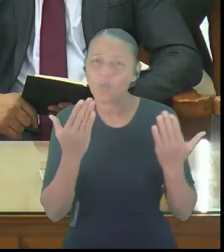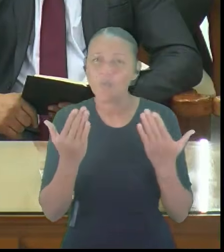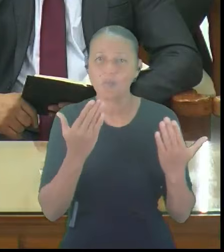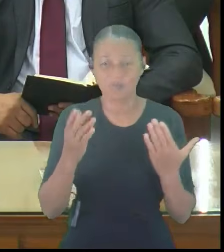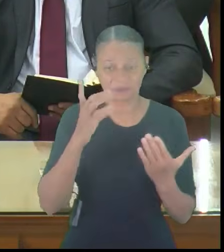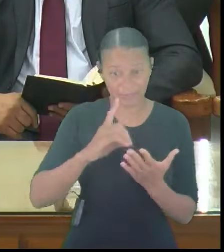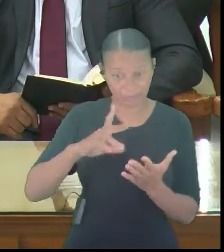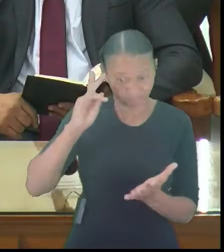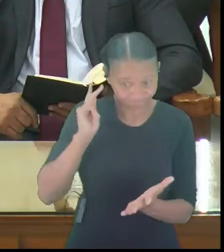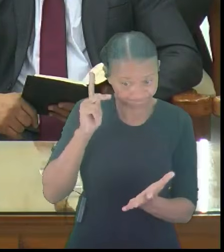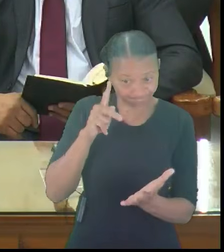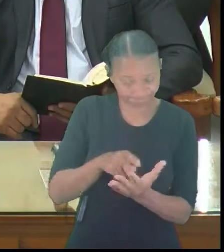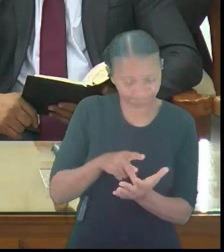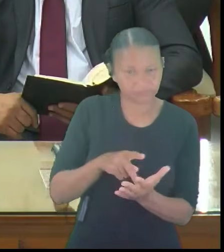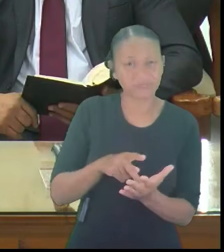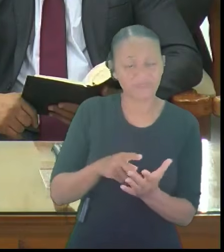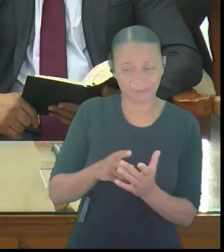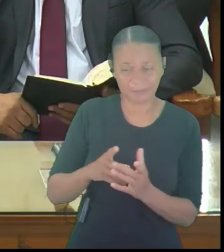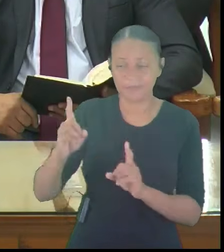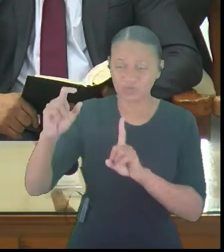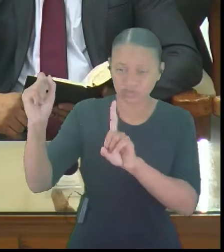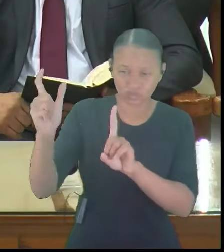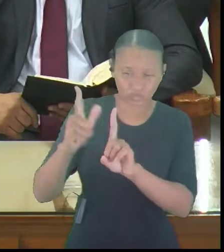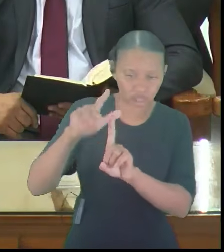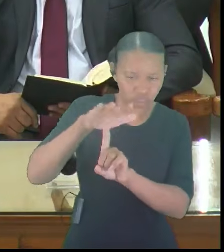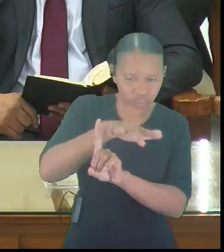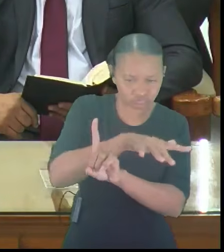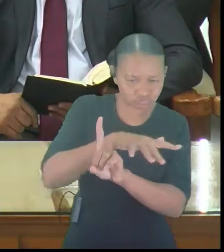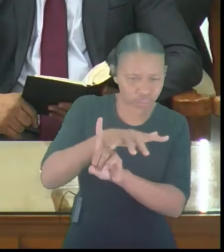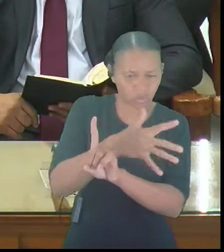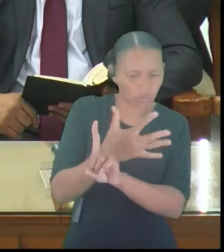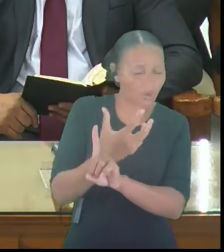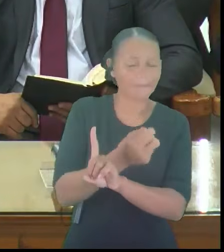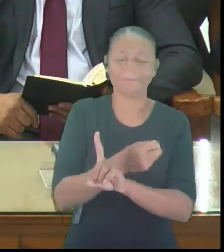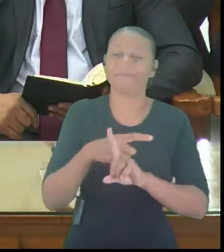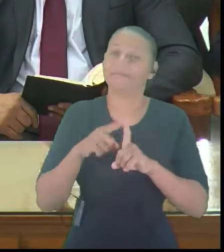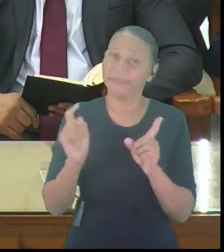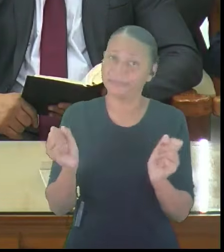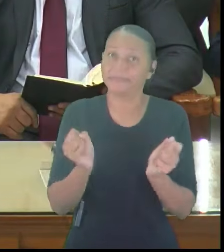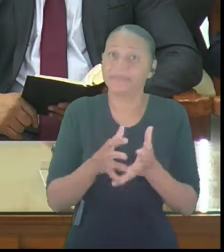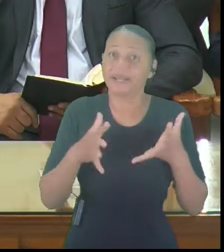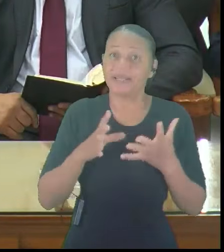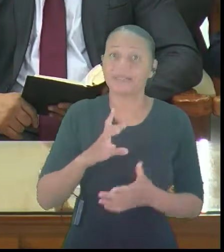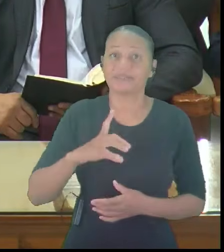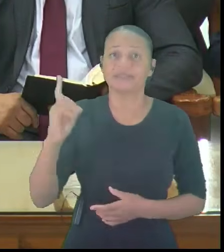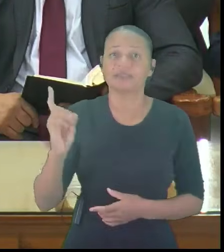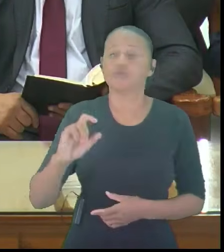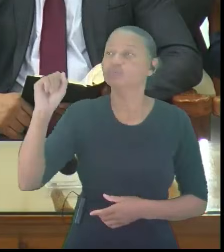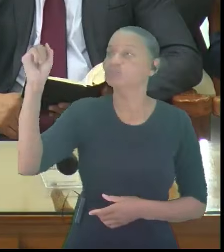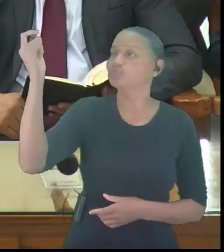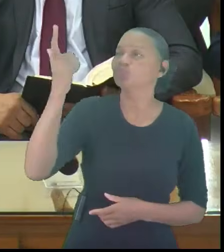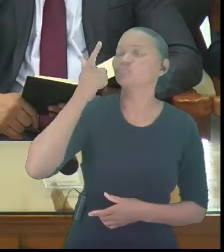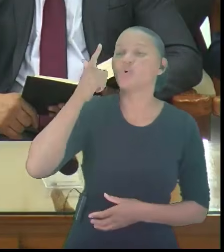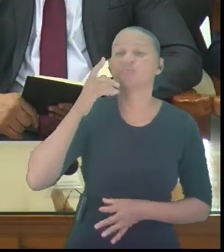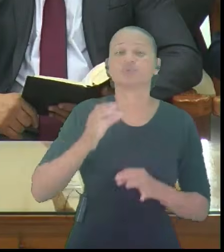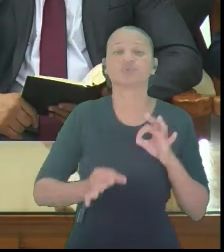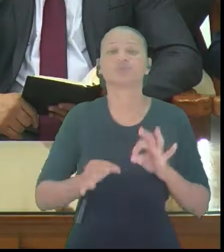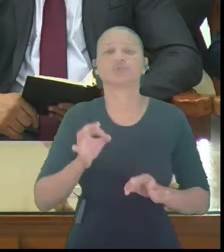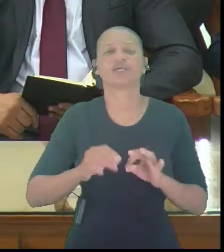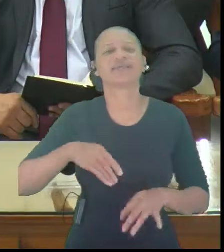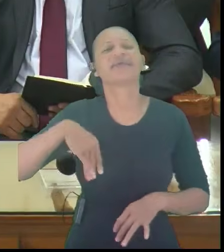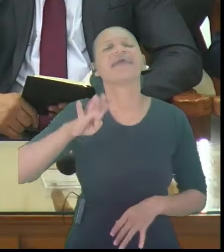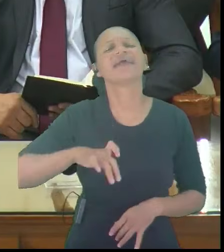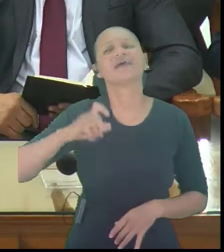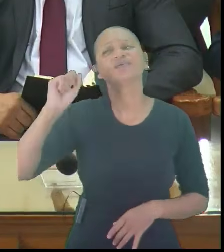milagre real, pela sombra real de Pedro, mas é um milagre de Deus. Porque quem é o sol da justiça? Quem é o sol